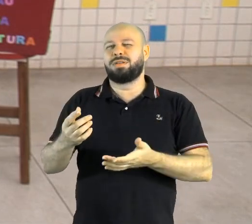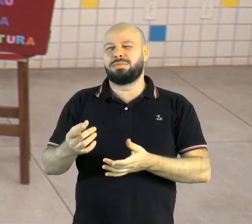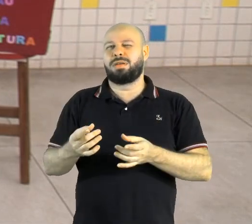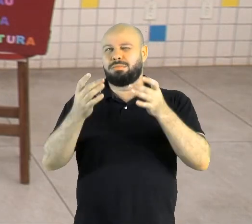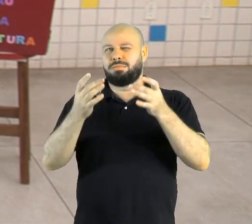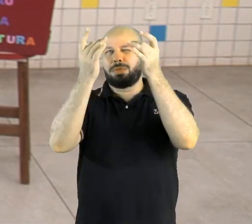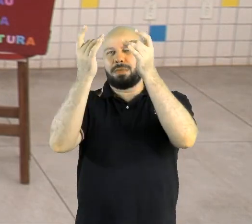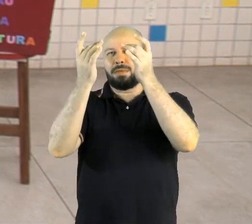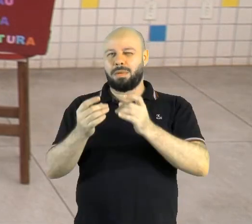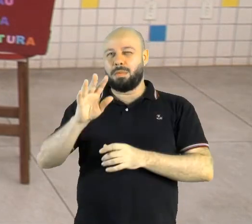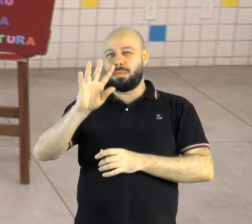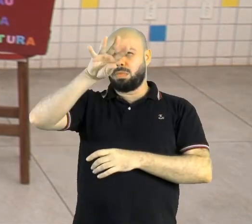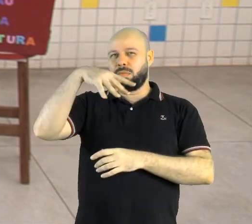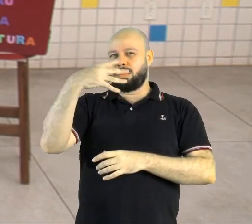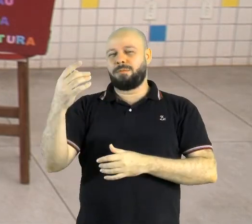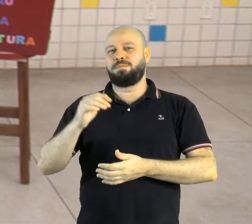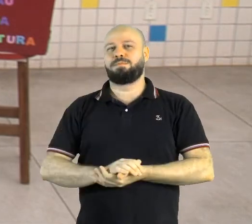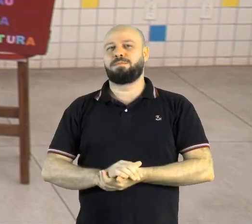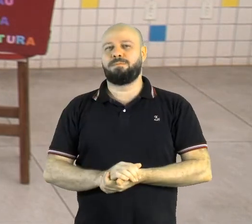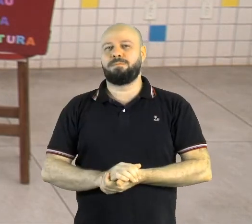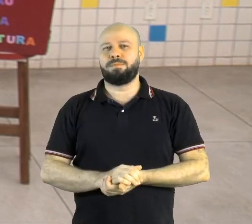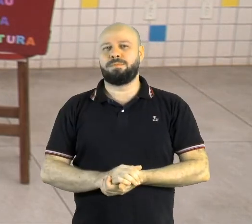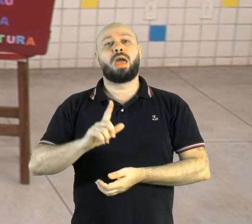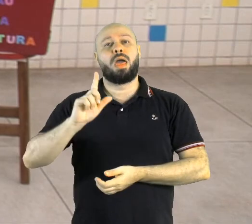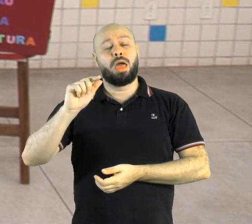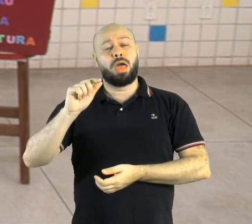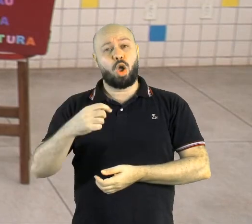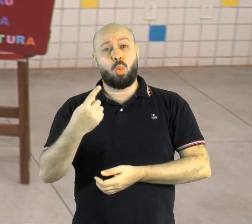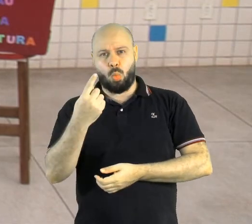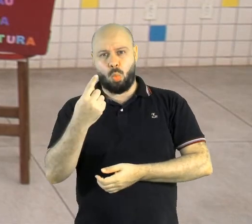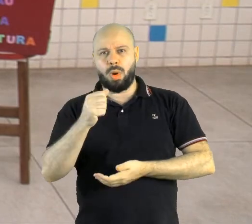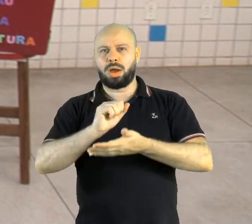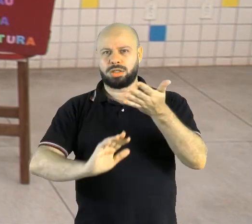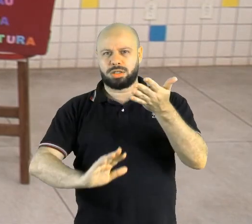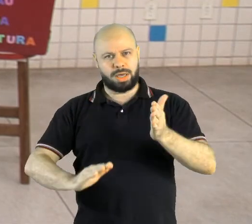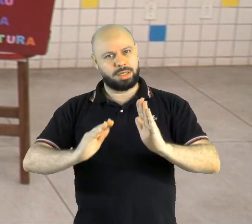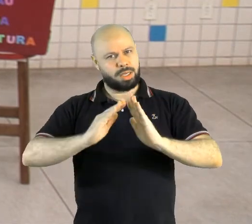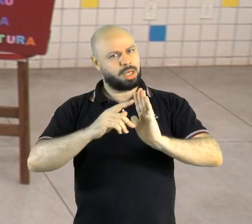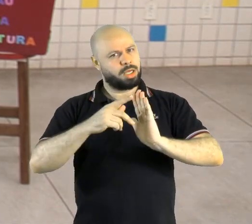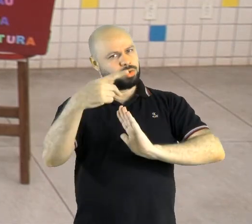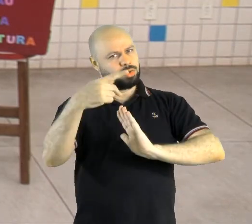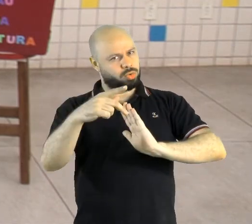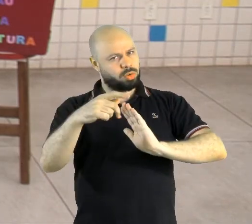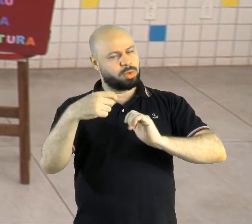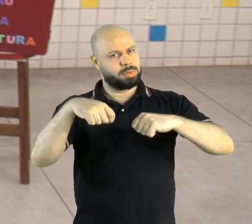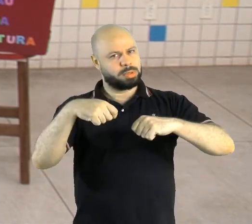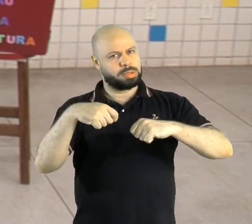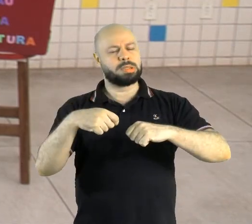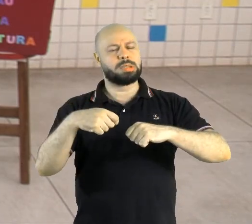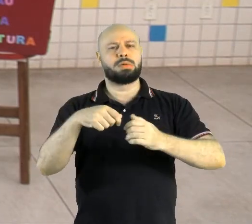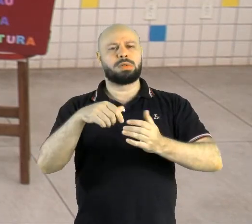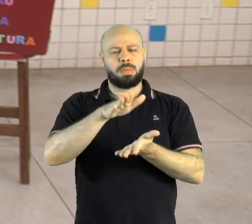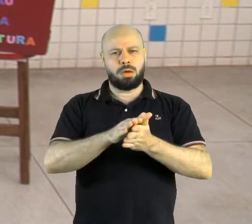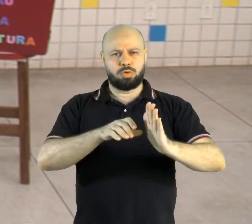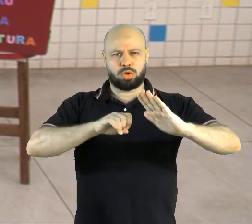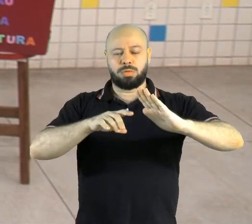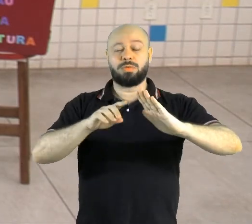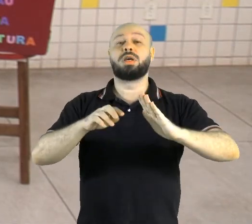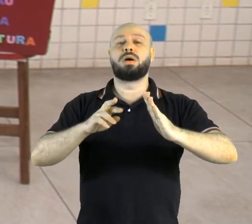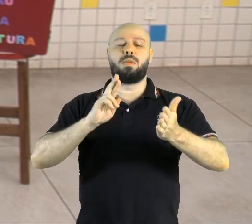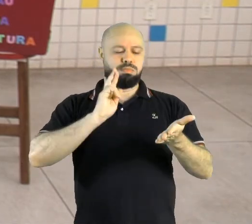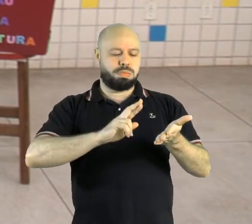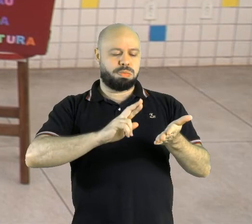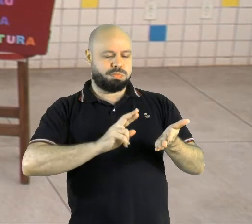dessa tabela? Então essa é uma das tarefas de casa que está lá na plataforma, que vocês vão preencher bem essas